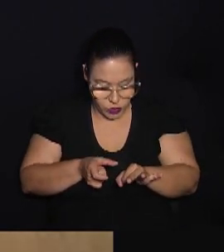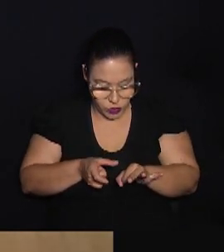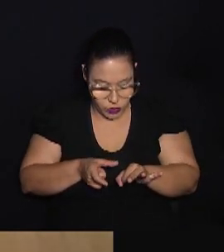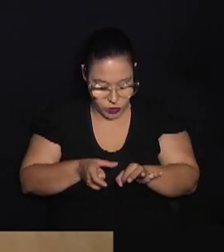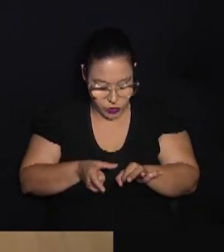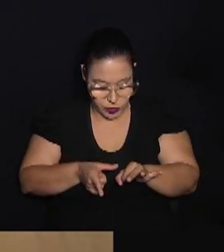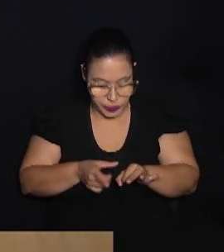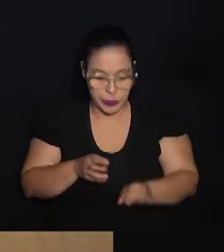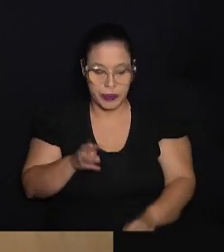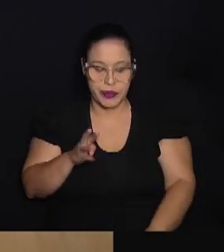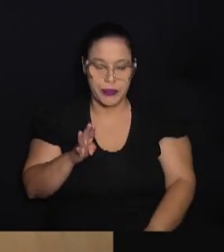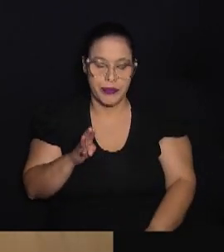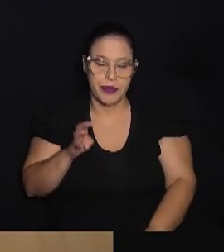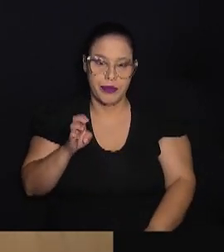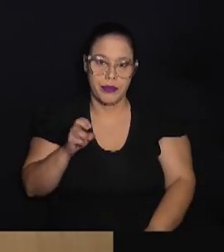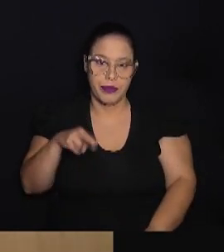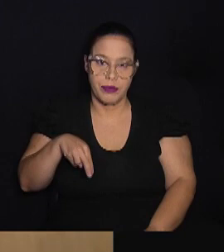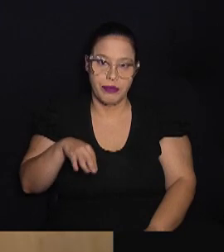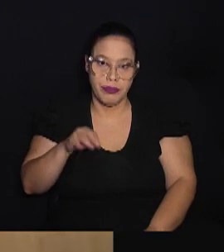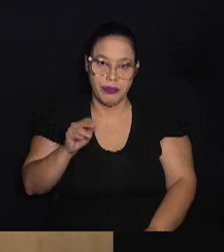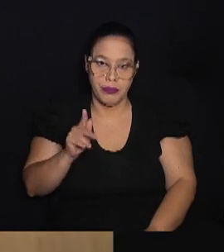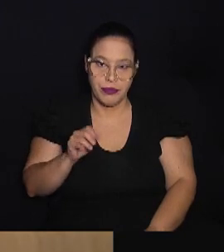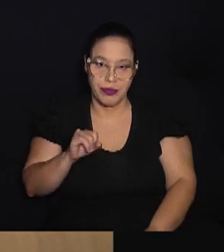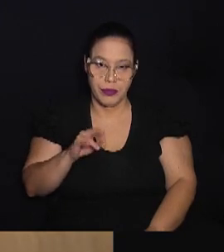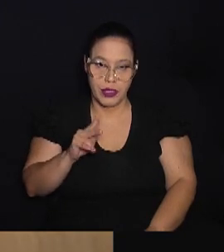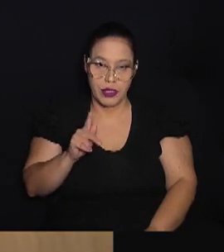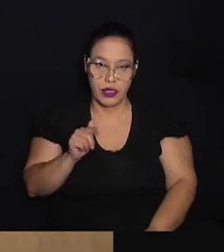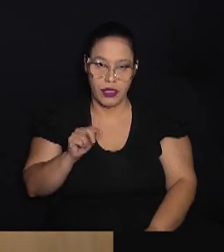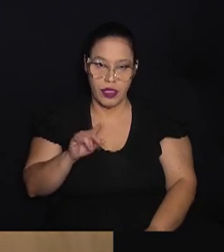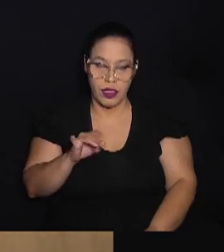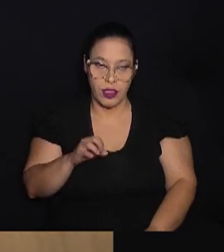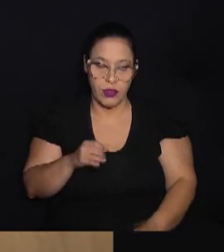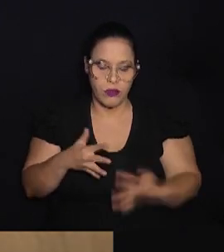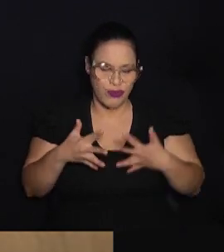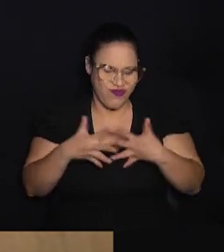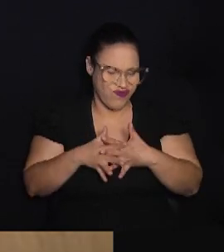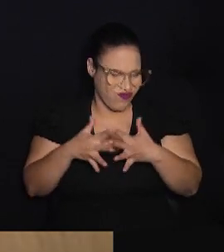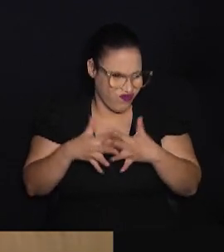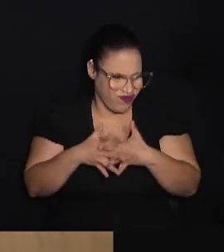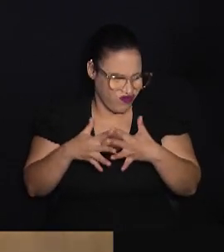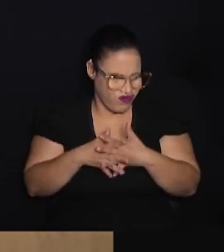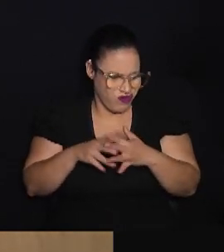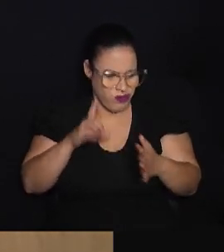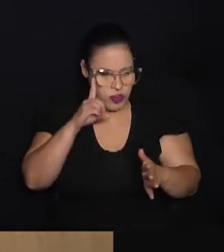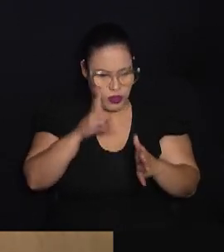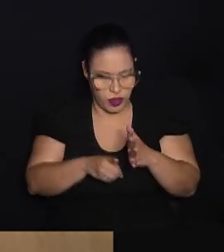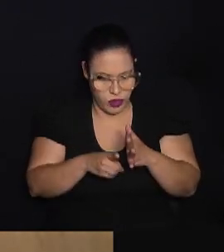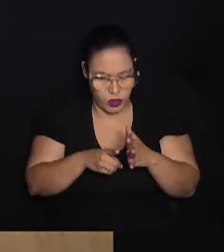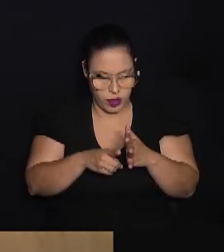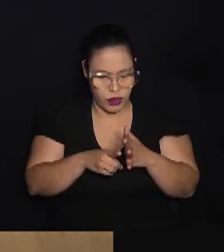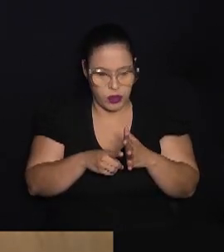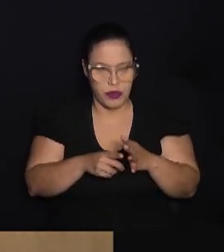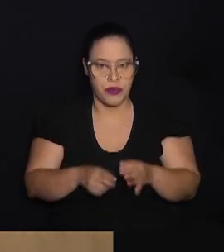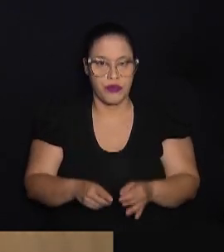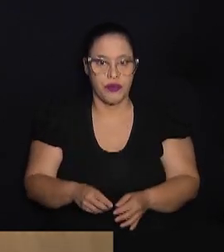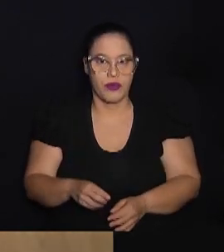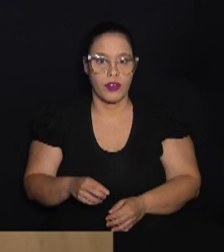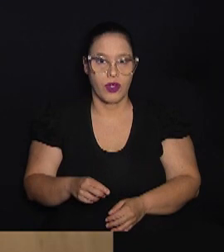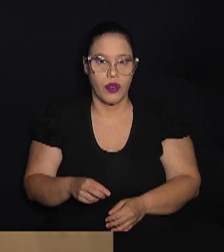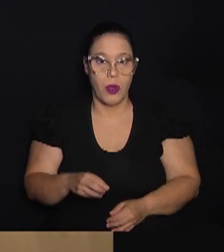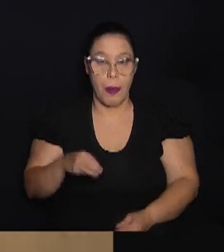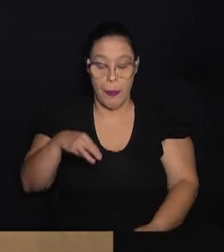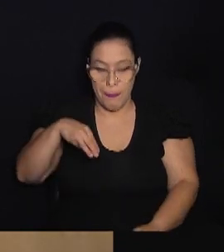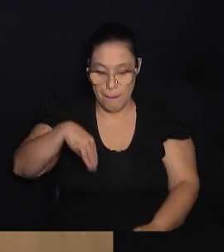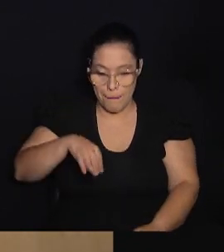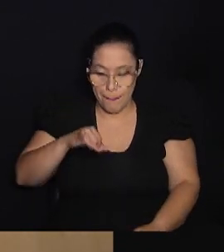sendo benignos. Então, o que às vezes tem uma confusão do diagnóstico nas imagens, mas isso é raro. Mioma é tumor benigno,